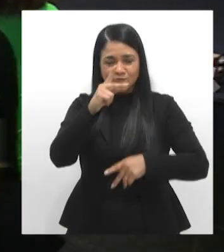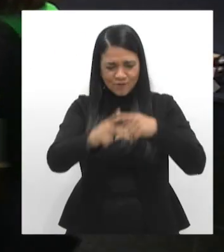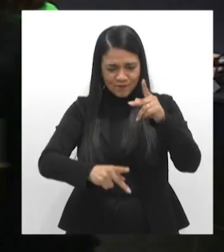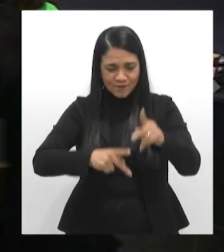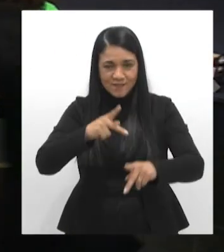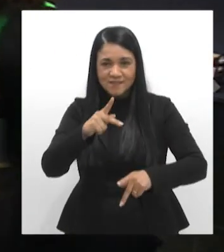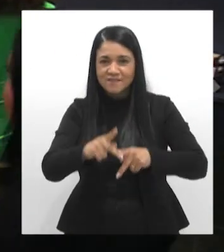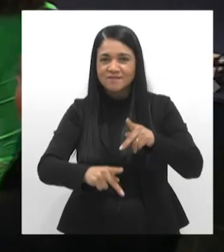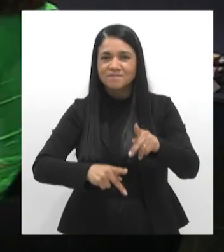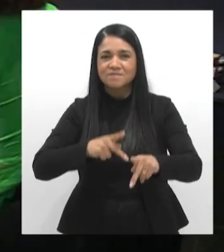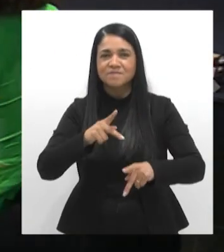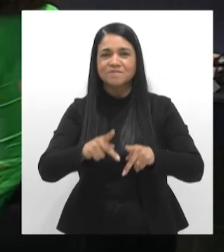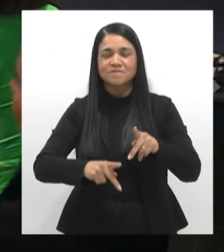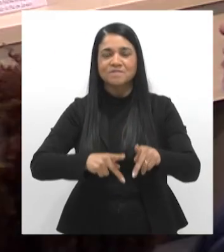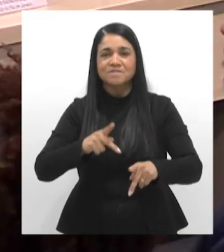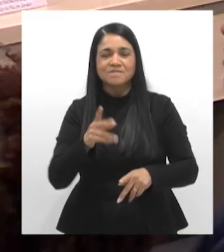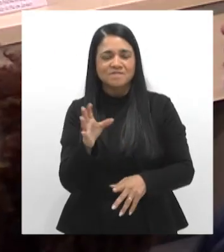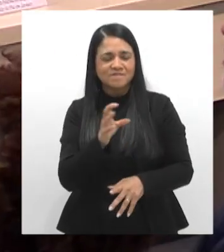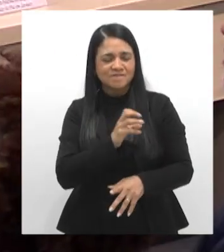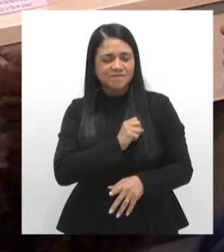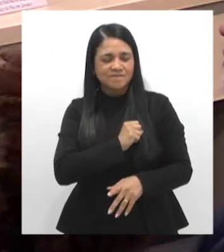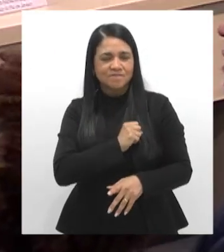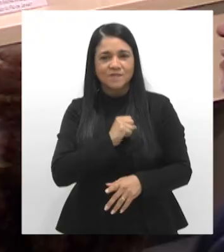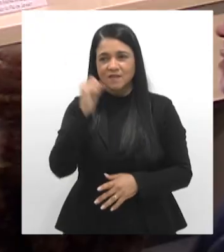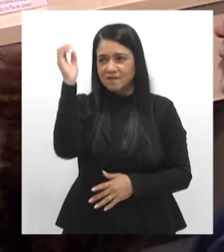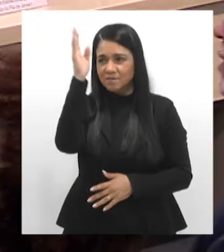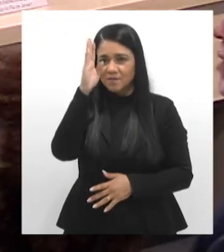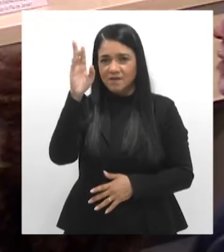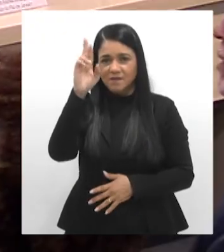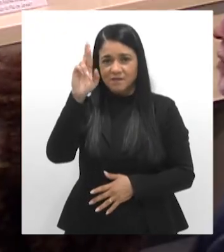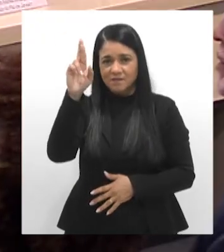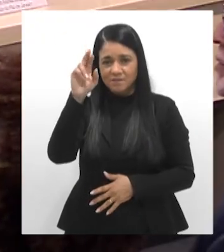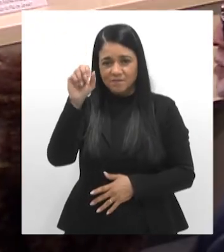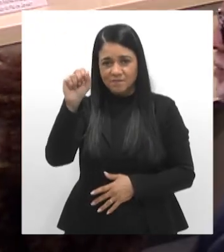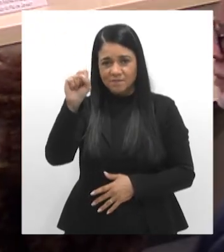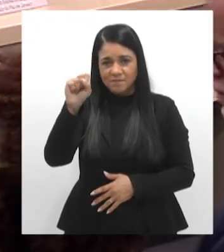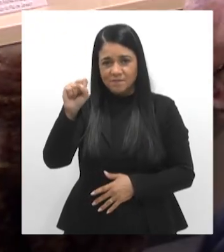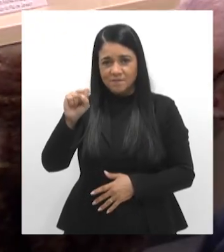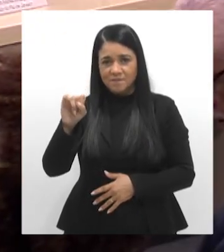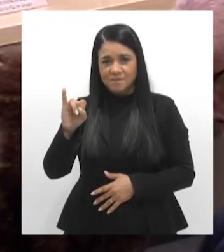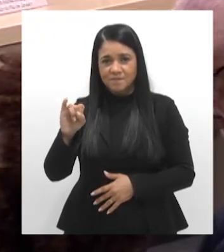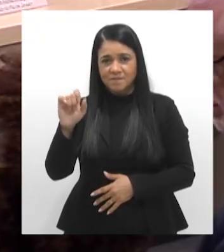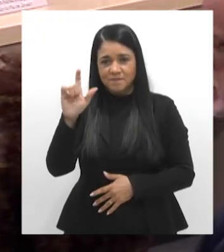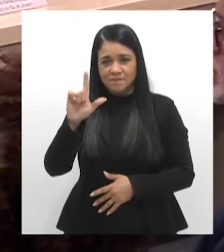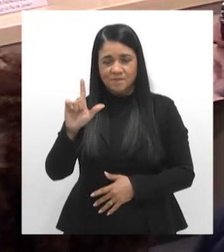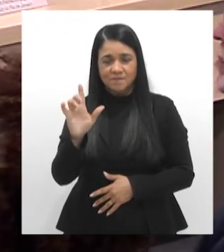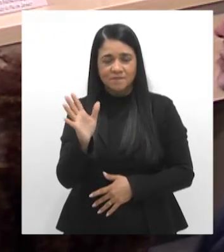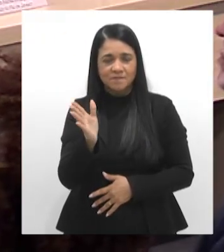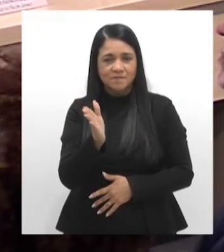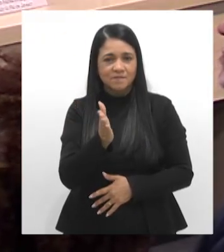dos filhos desse sol és mãe gentil, pátria amada, Brasil.